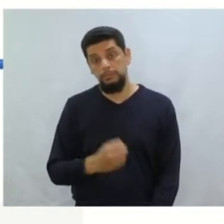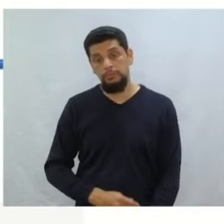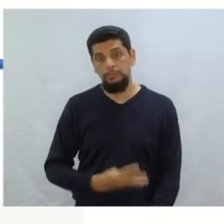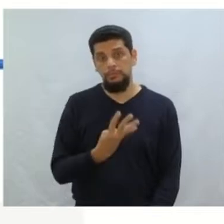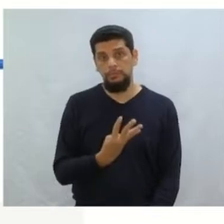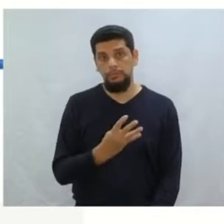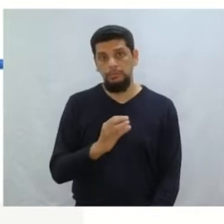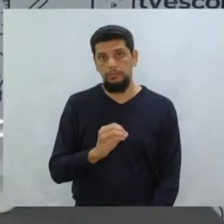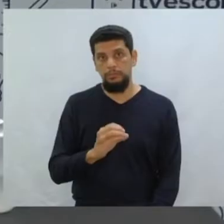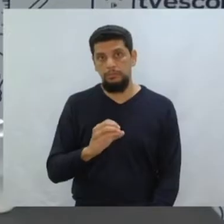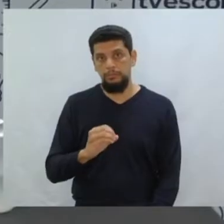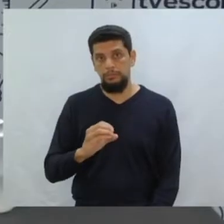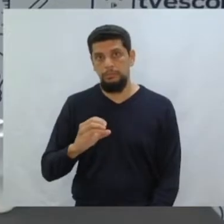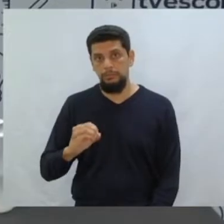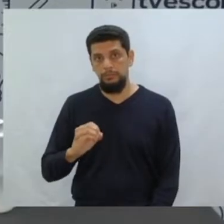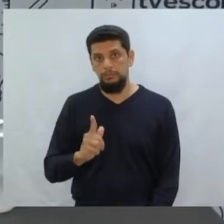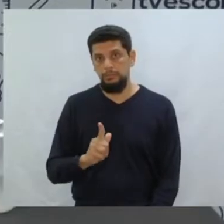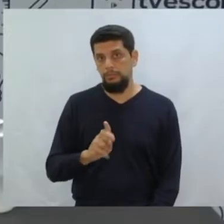quilogramas ou